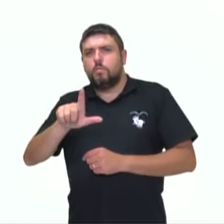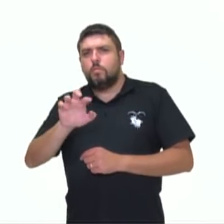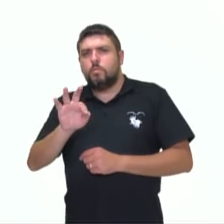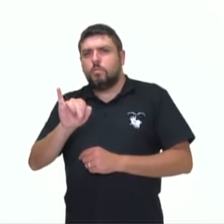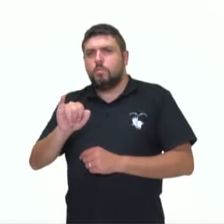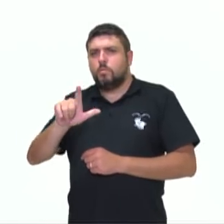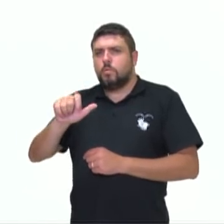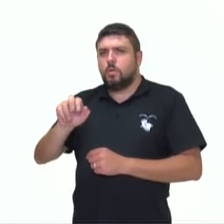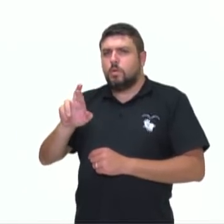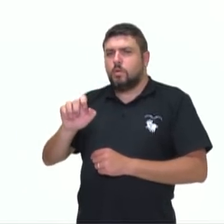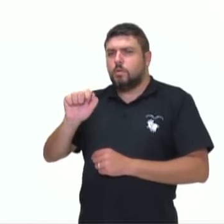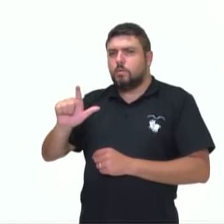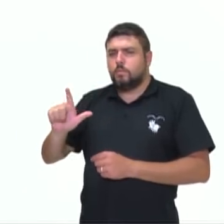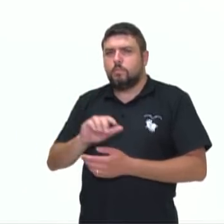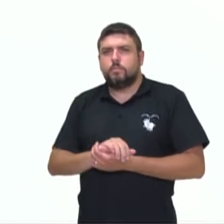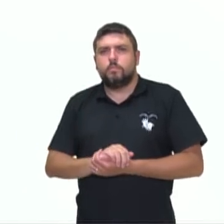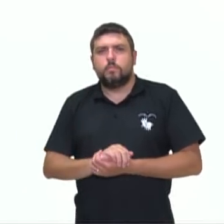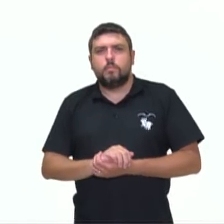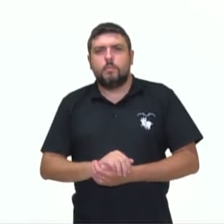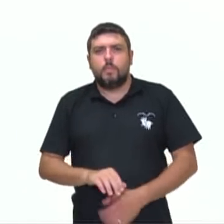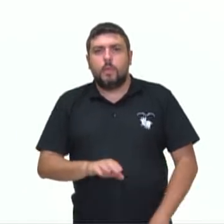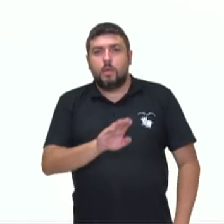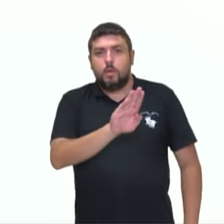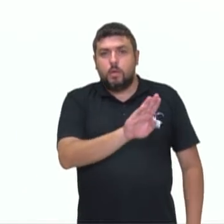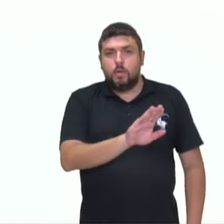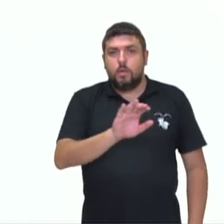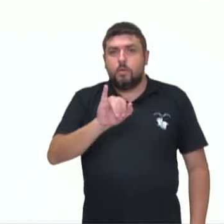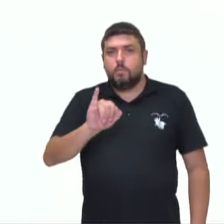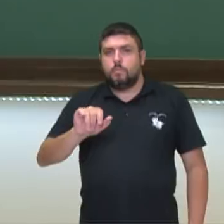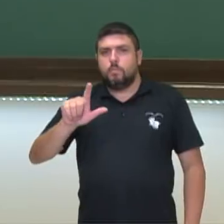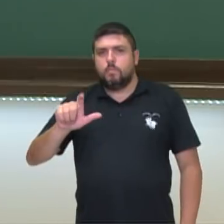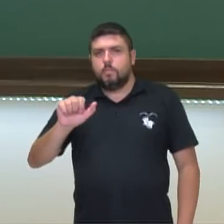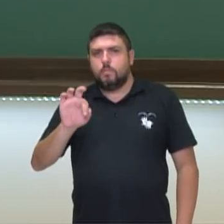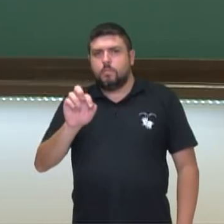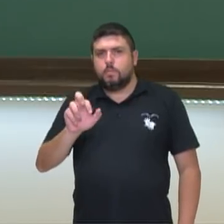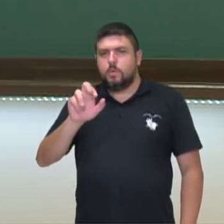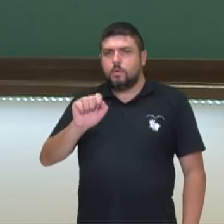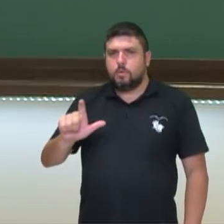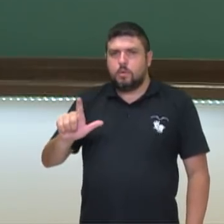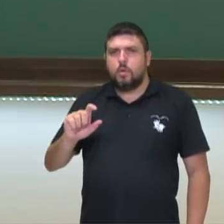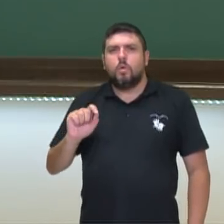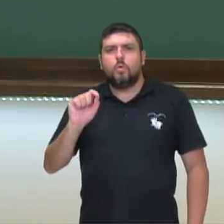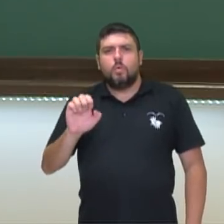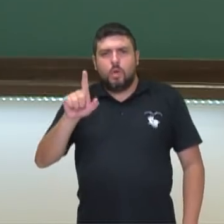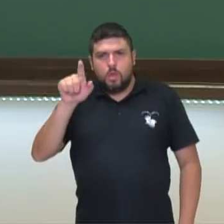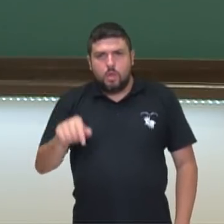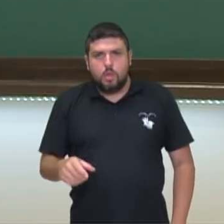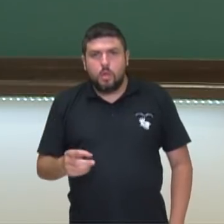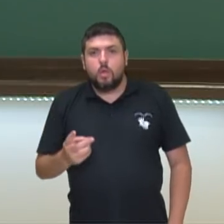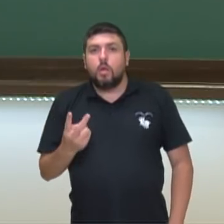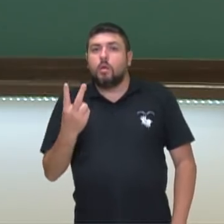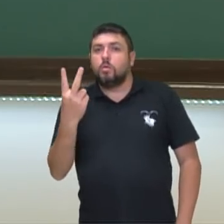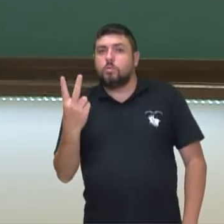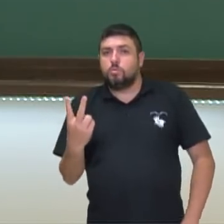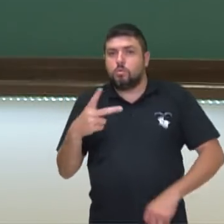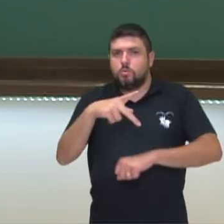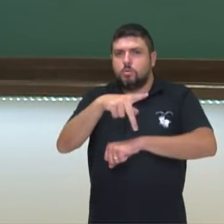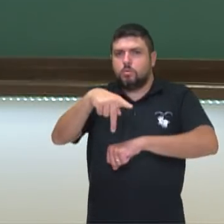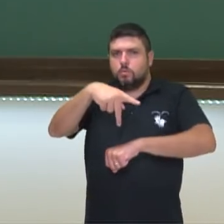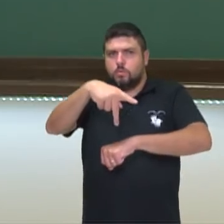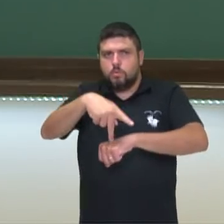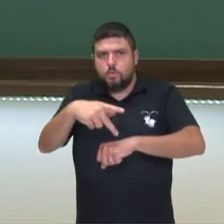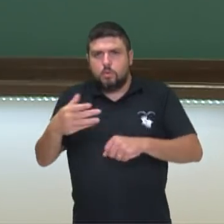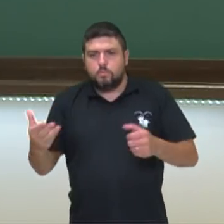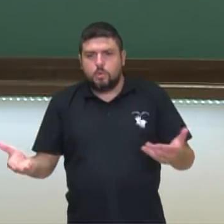As relações bilaterais são aquelas existentes entre os estados, entre dois estados, e se baseiam